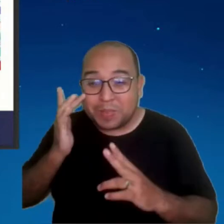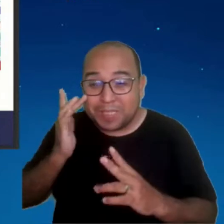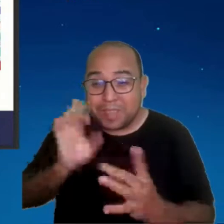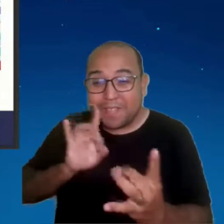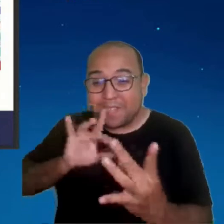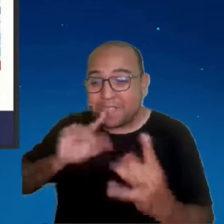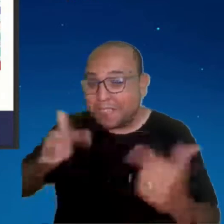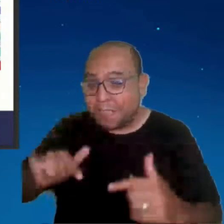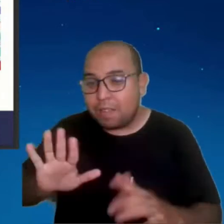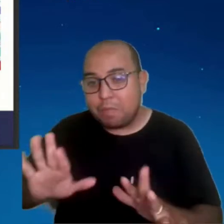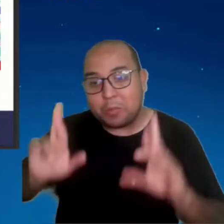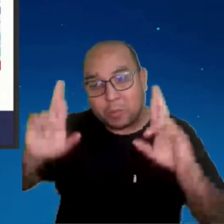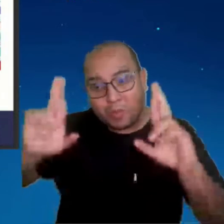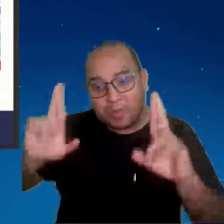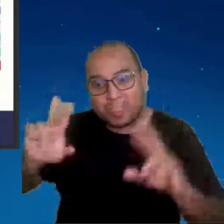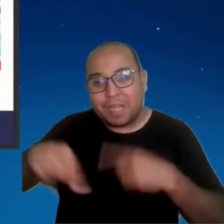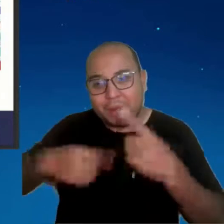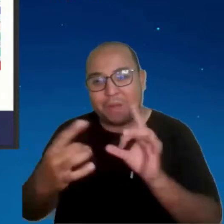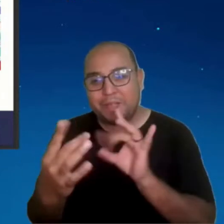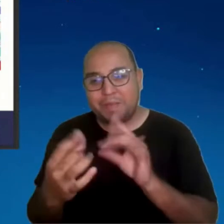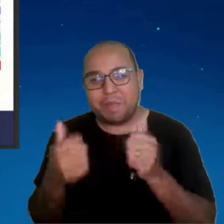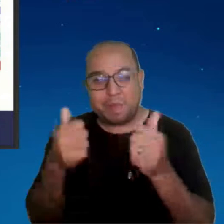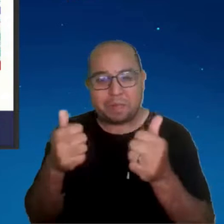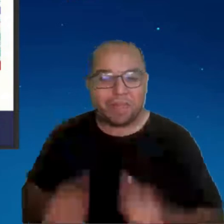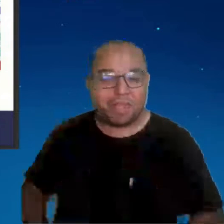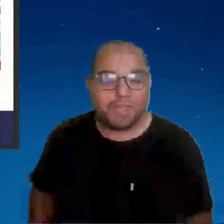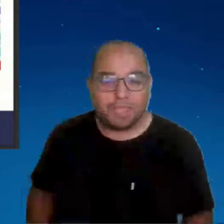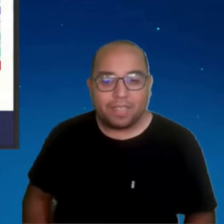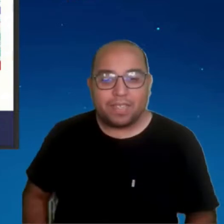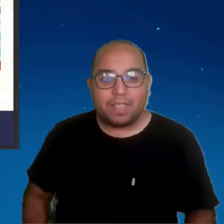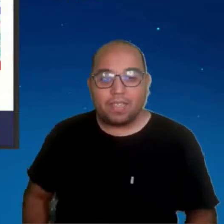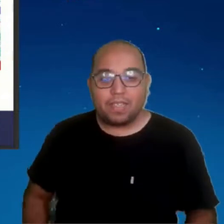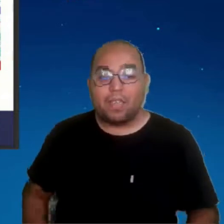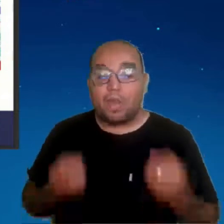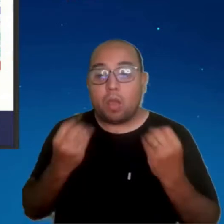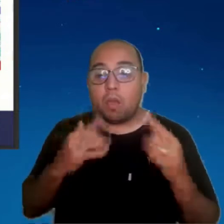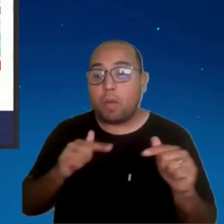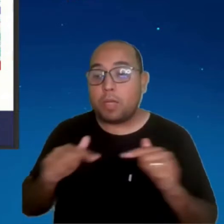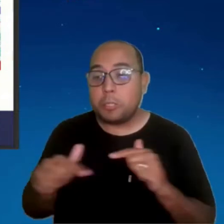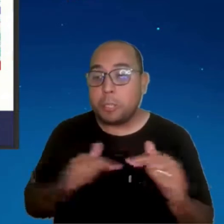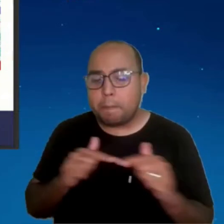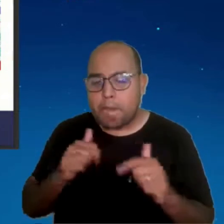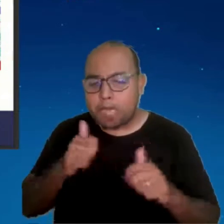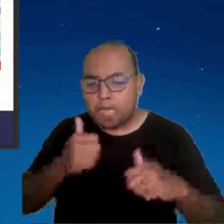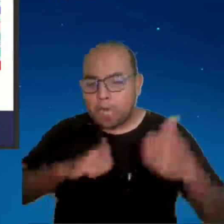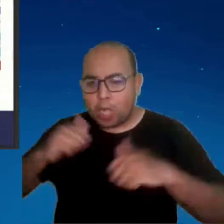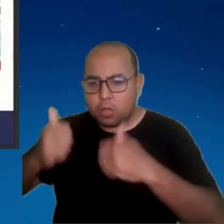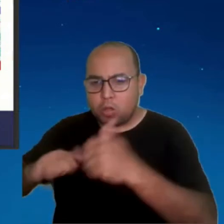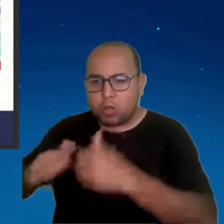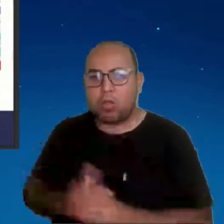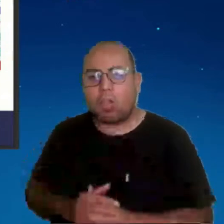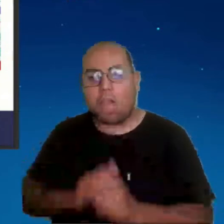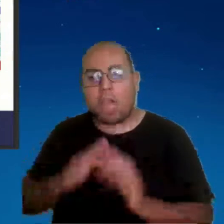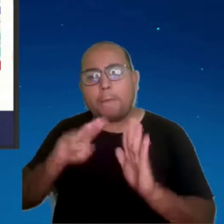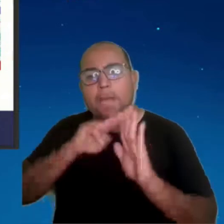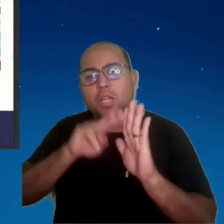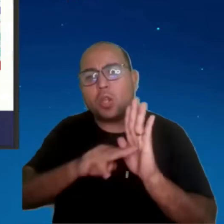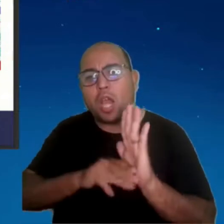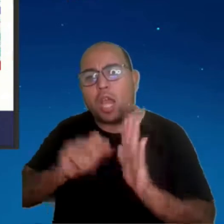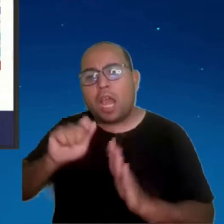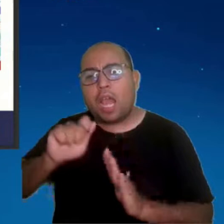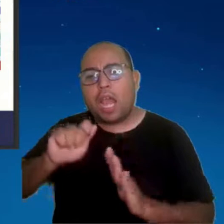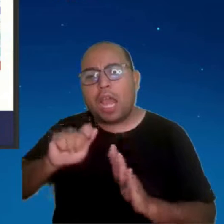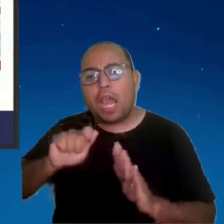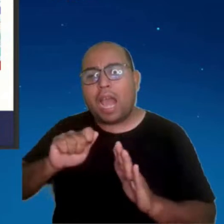torço para depois receber os feedbacks, né? Boas práticas de mensuração, por favor, usem a metodologia ágil, usem